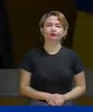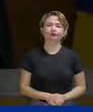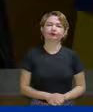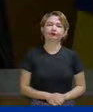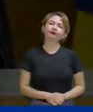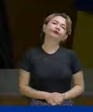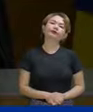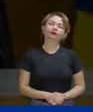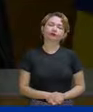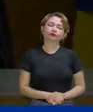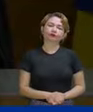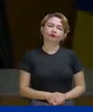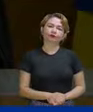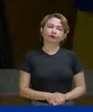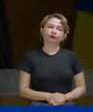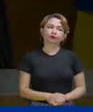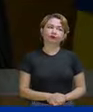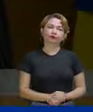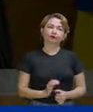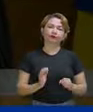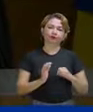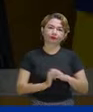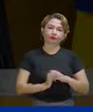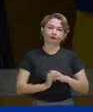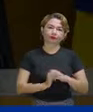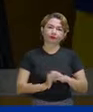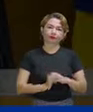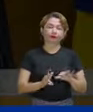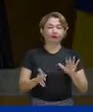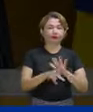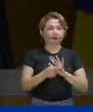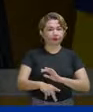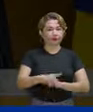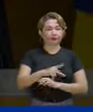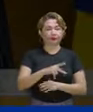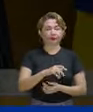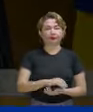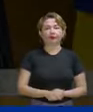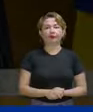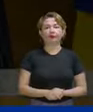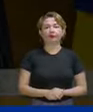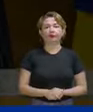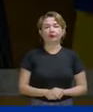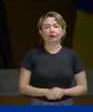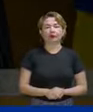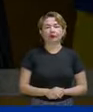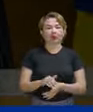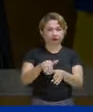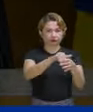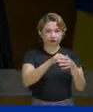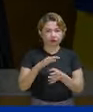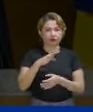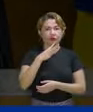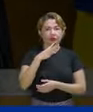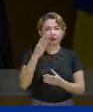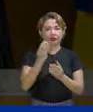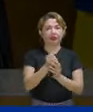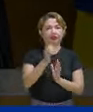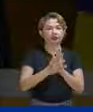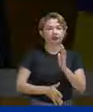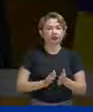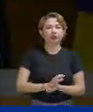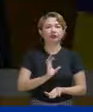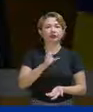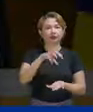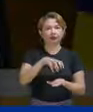plenário. O Tribunal Regional Foco no Eleitoral desembargador do Carmo Antônio. Amapá, por unanimidade, conheceu o desembarque da declaração